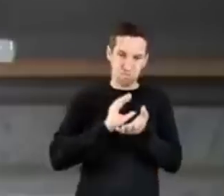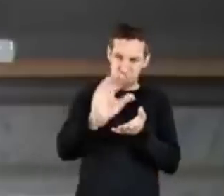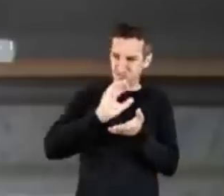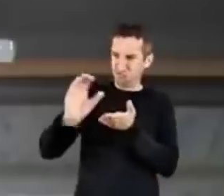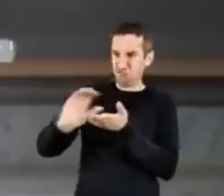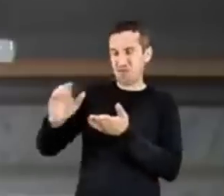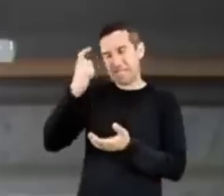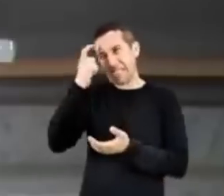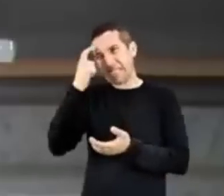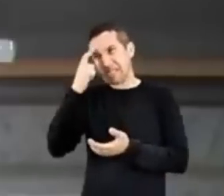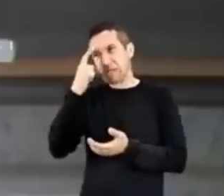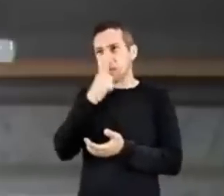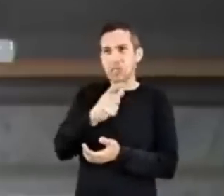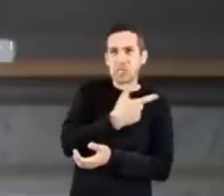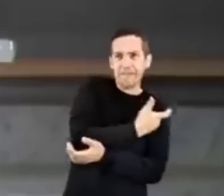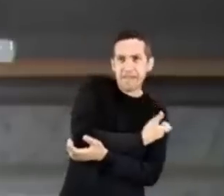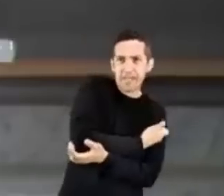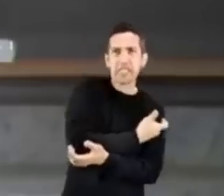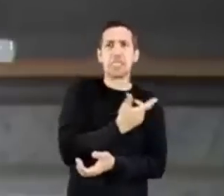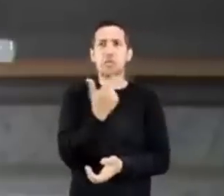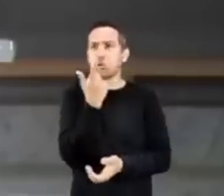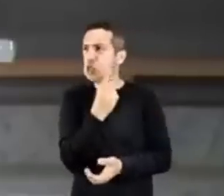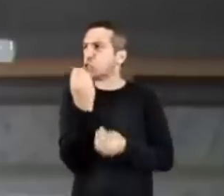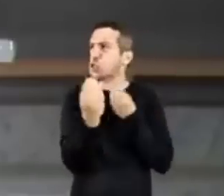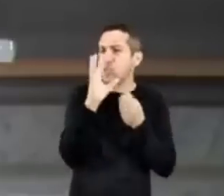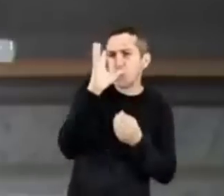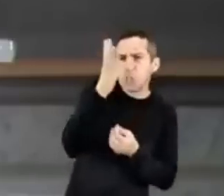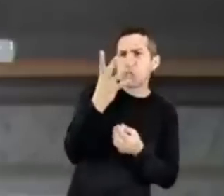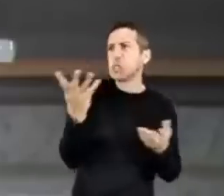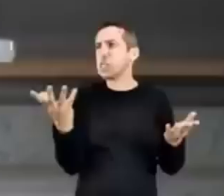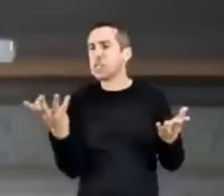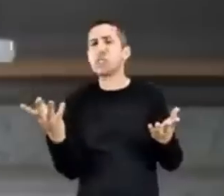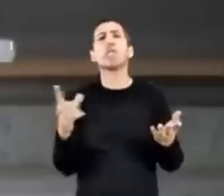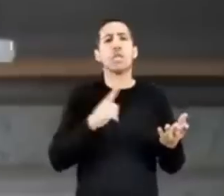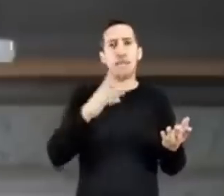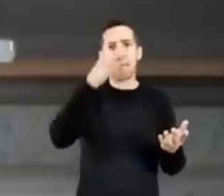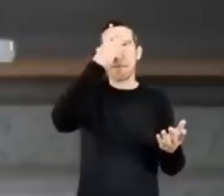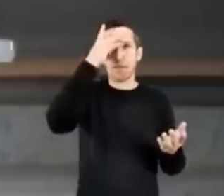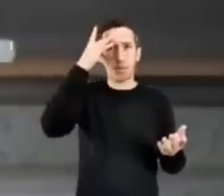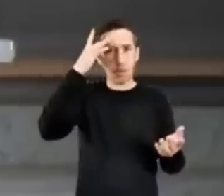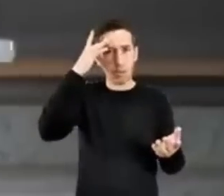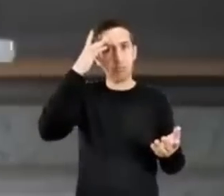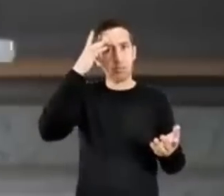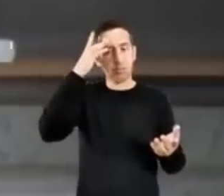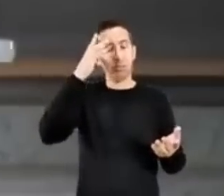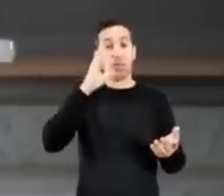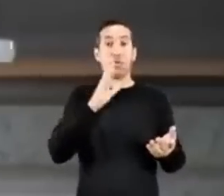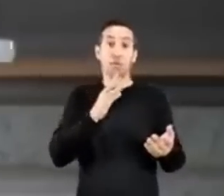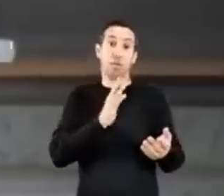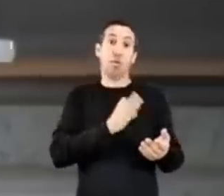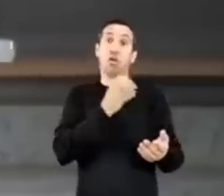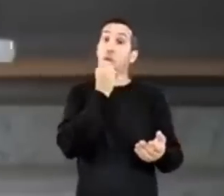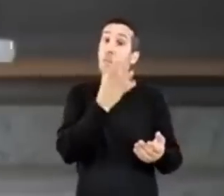E você tá todo mundo focado em buscar uma saída alguns com boas intenções de outros Nem tanto mas nós não podemos julgar ninguém não